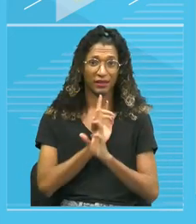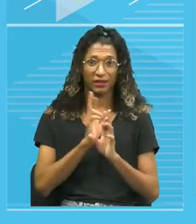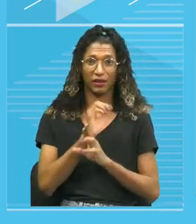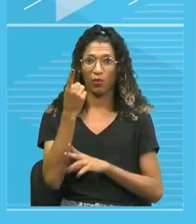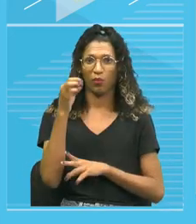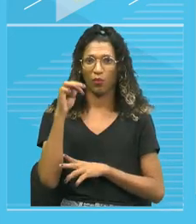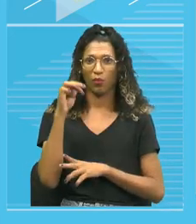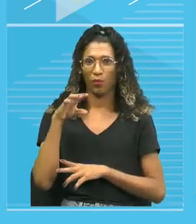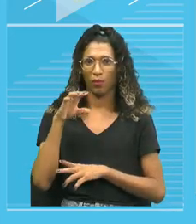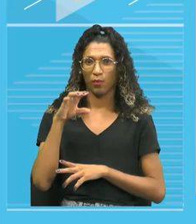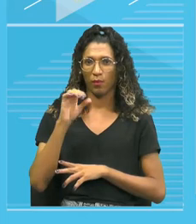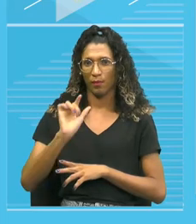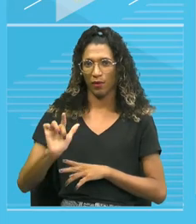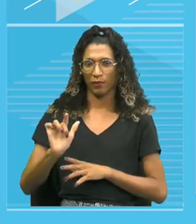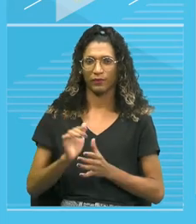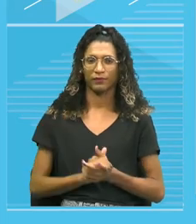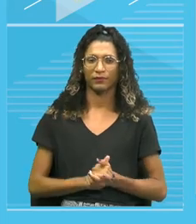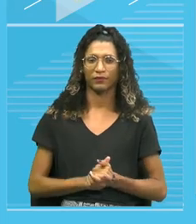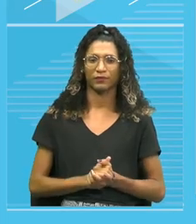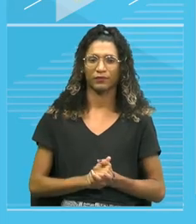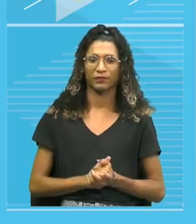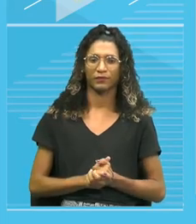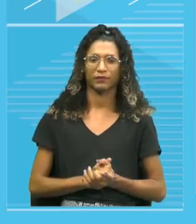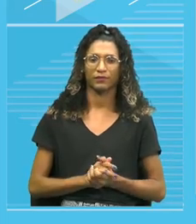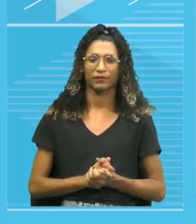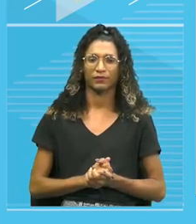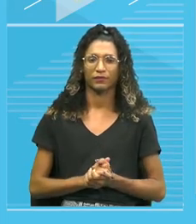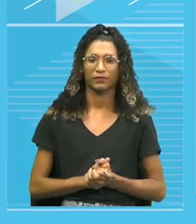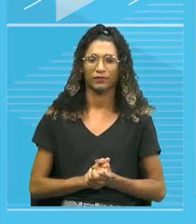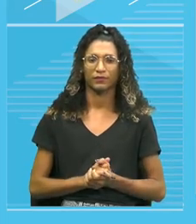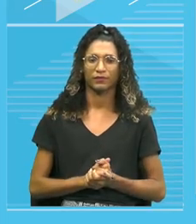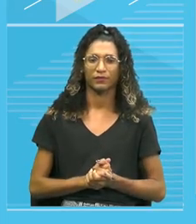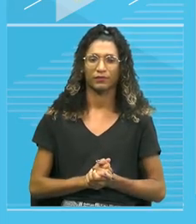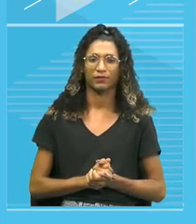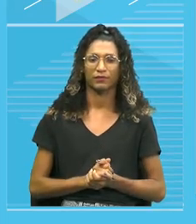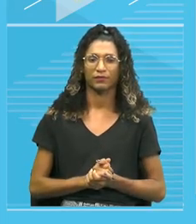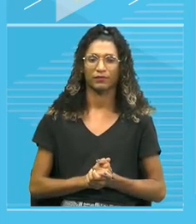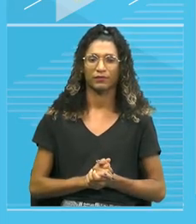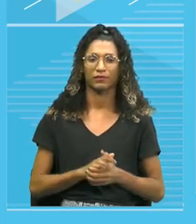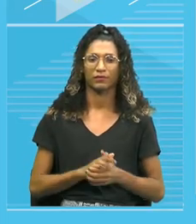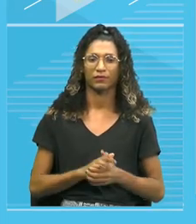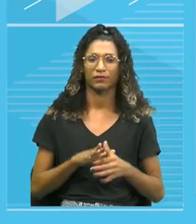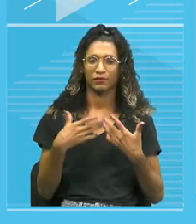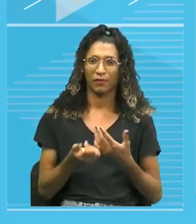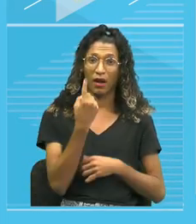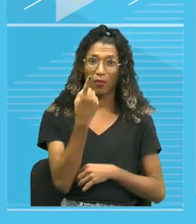para um mol são liberados 726